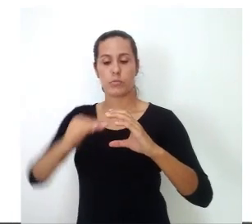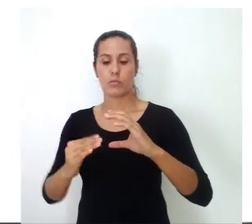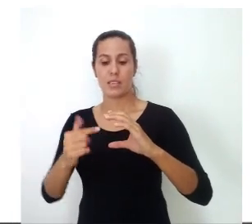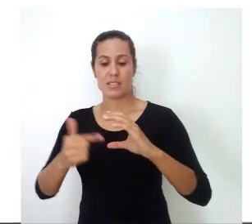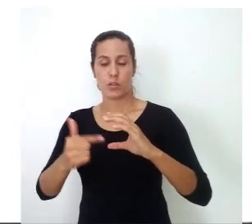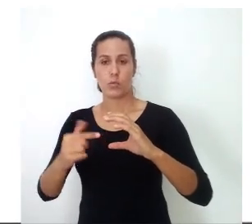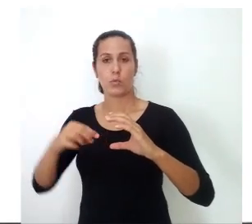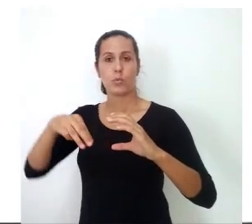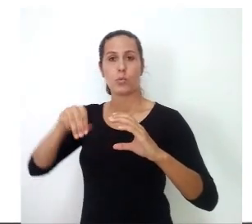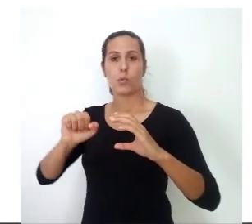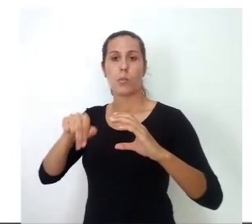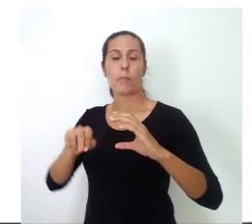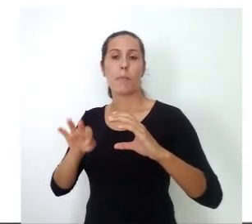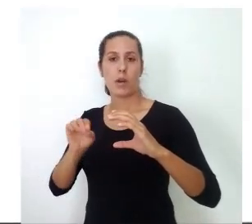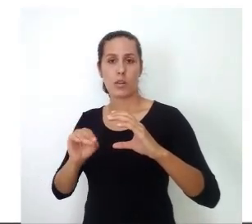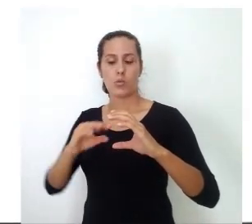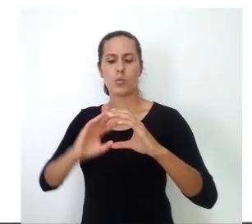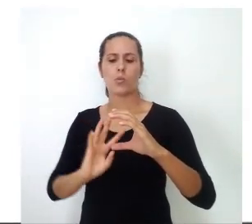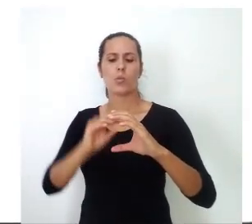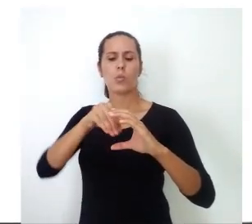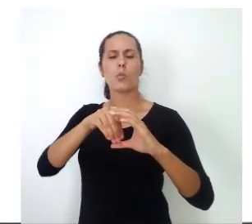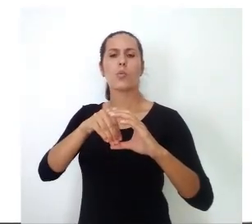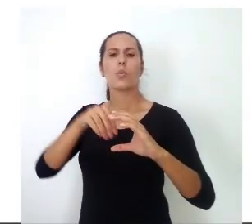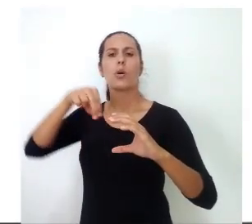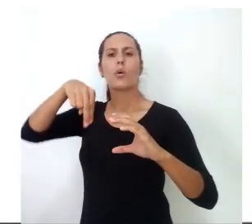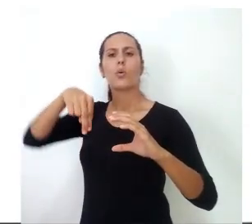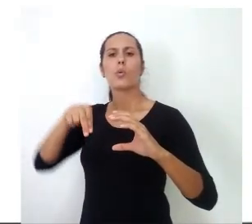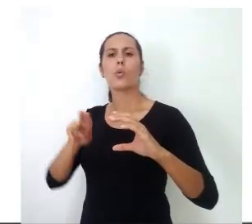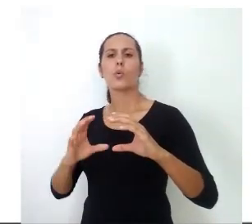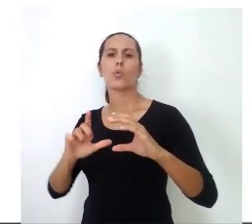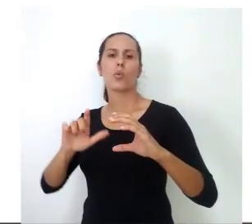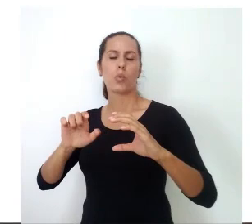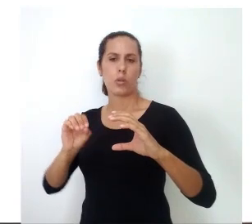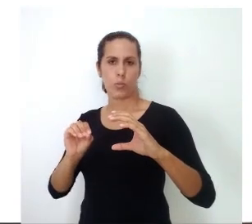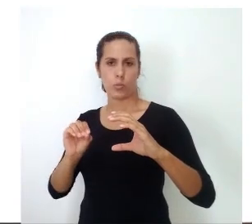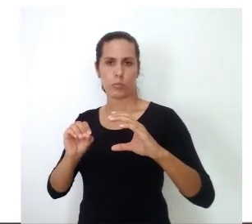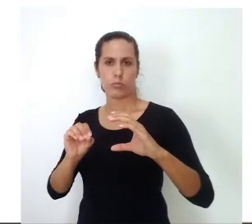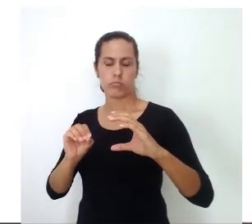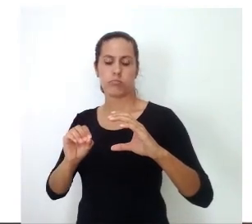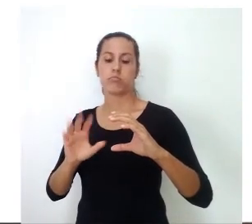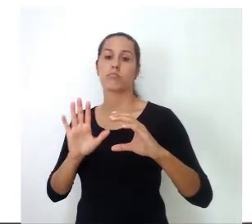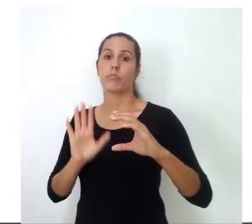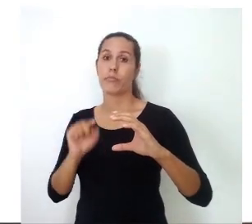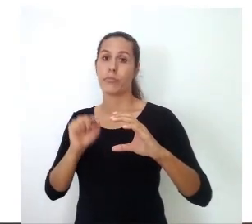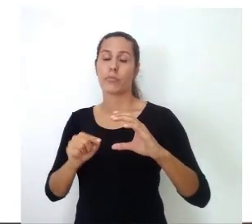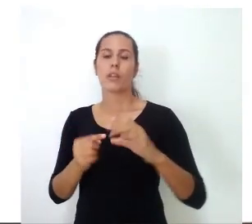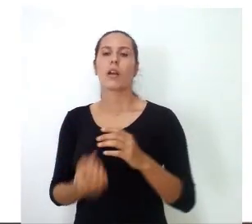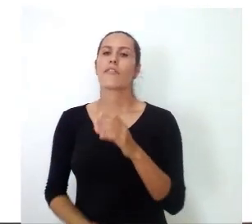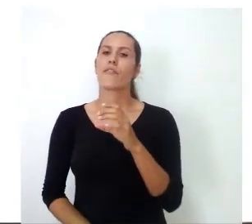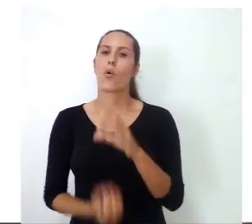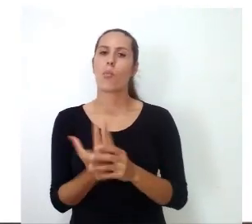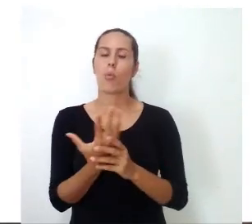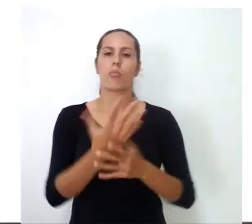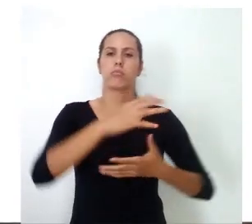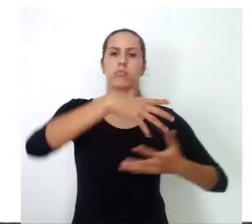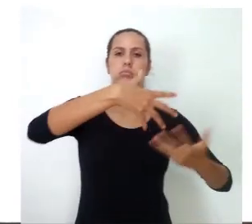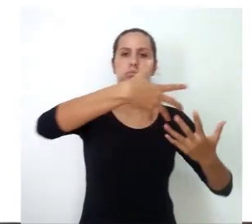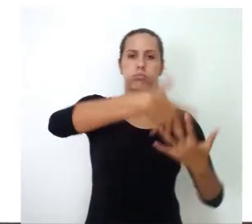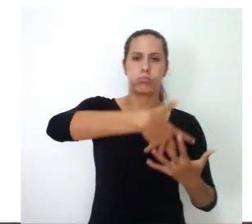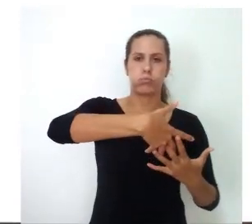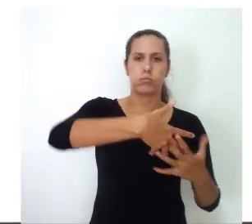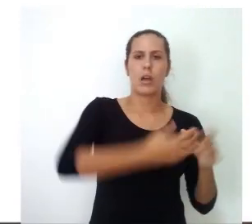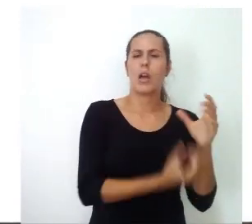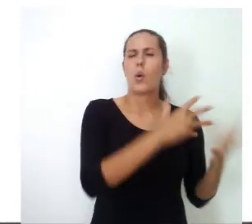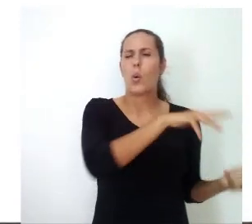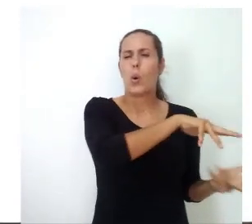o manto e o terceiro, o núcleo. E aí, formaram-se um único continente, Pangeia,